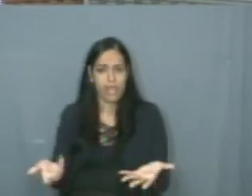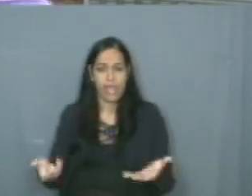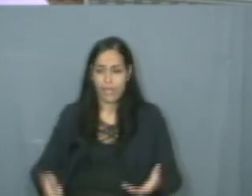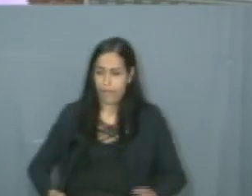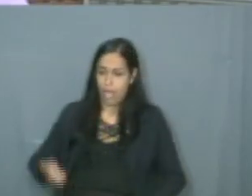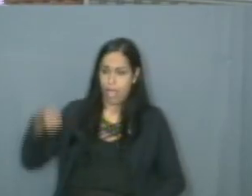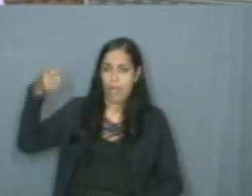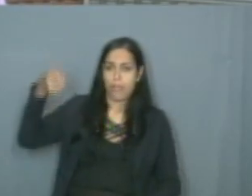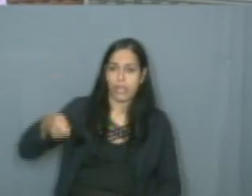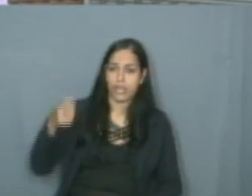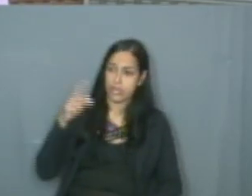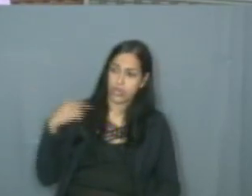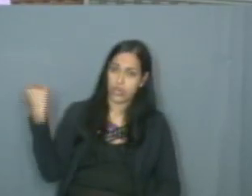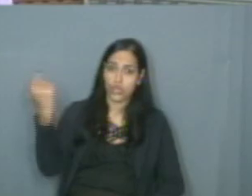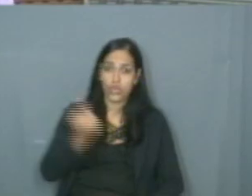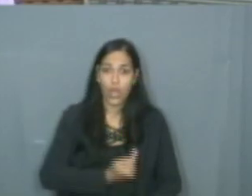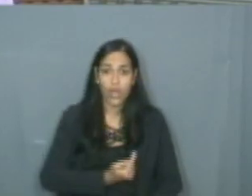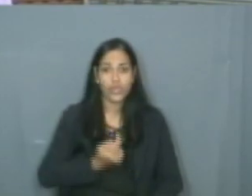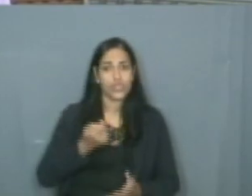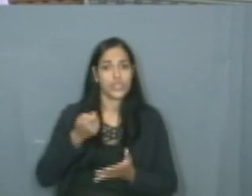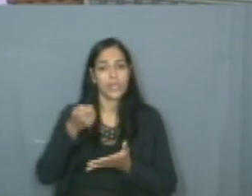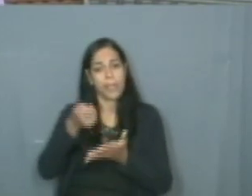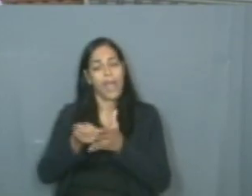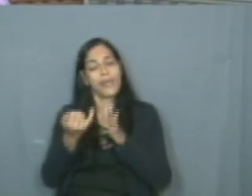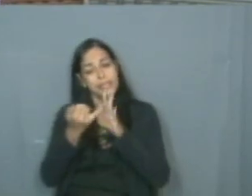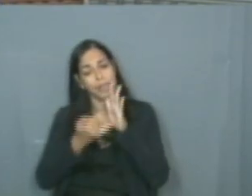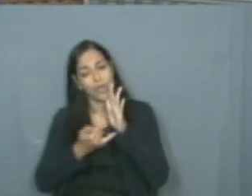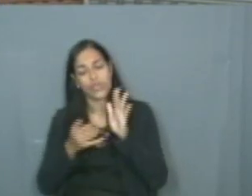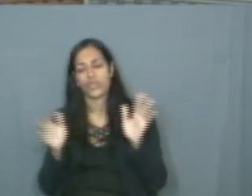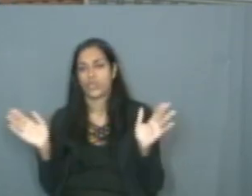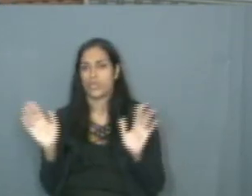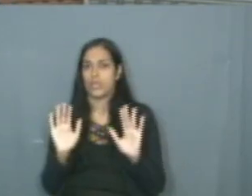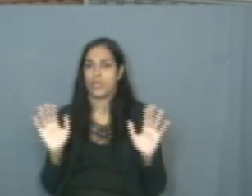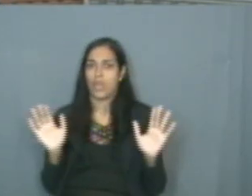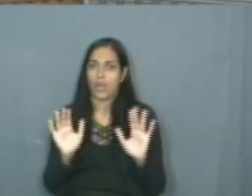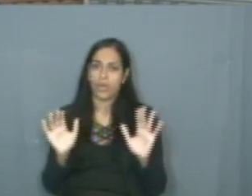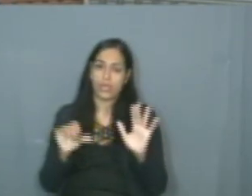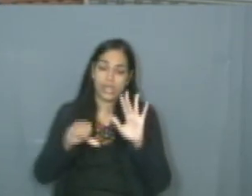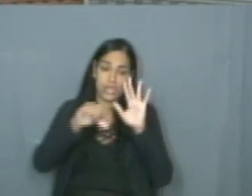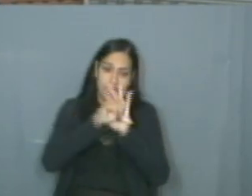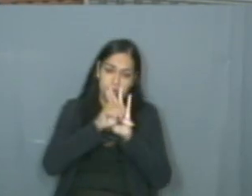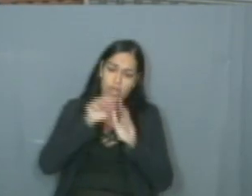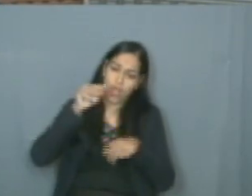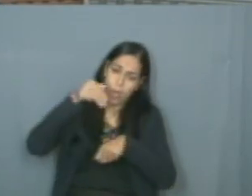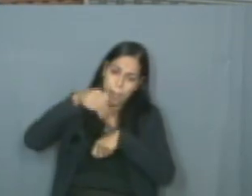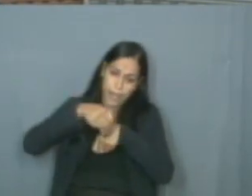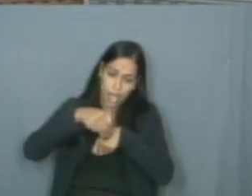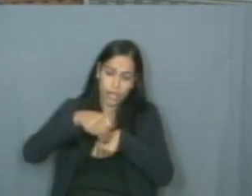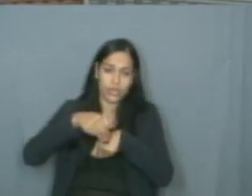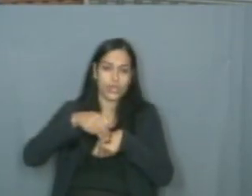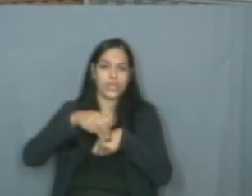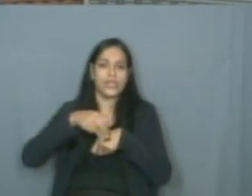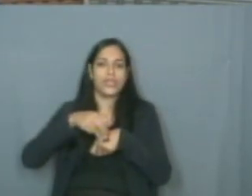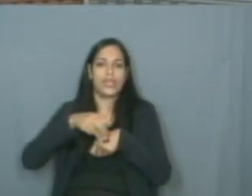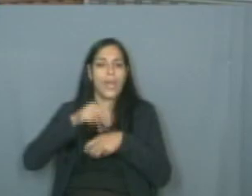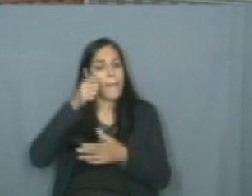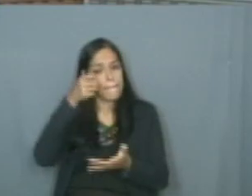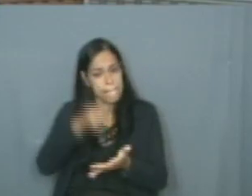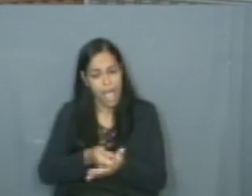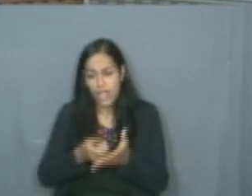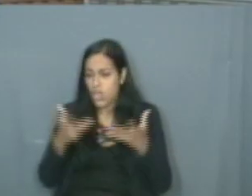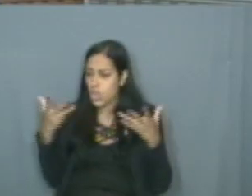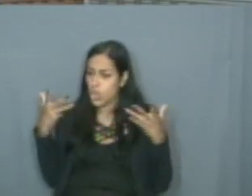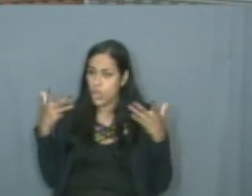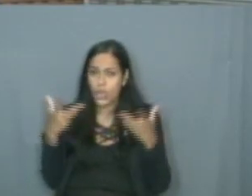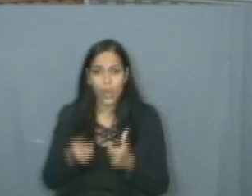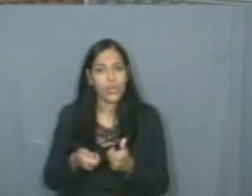bolso, do nosso bolso, nós contribuintes. Não. É preciso que os criminosos sejam culpados, devolvam tudo que